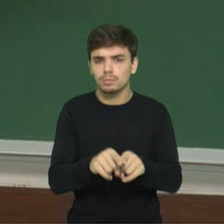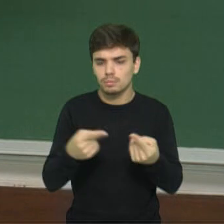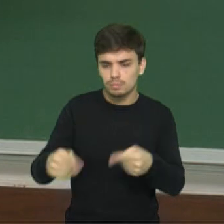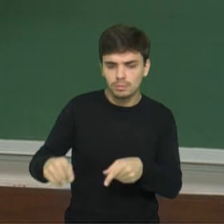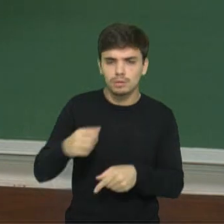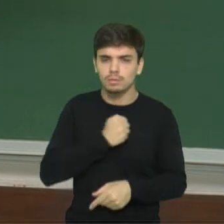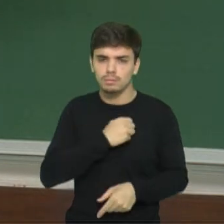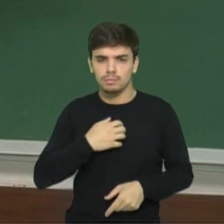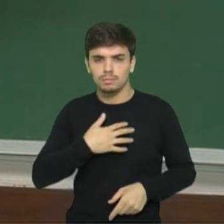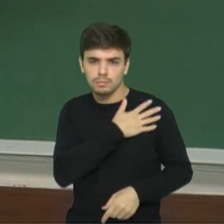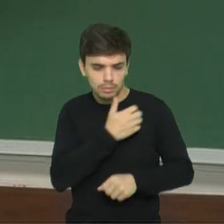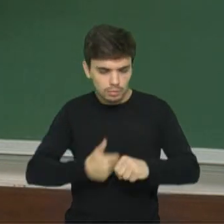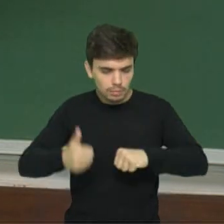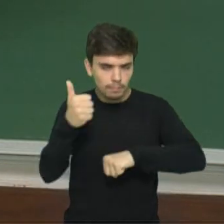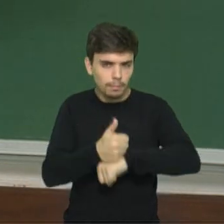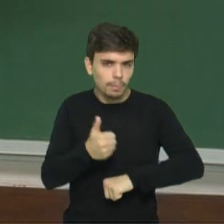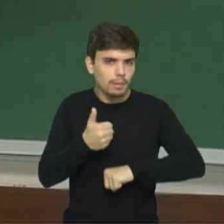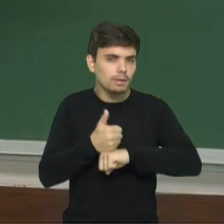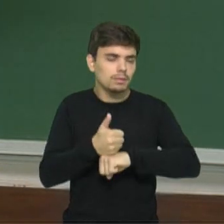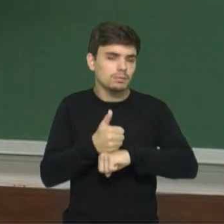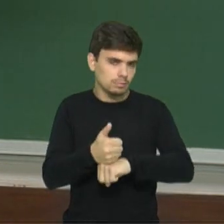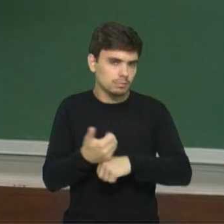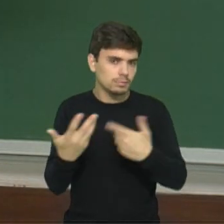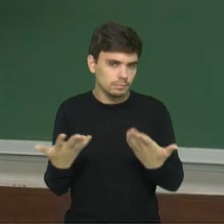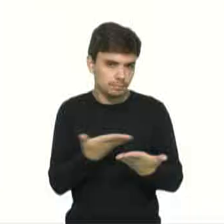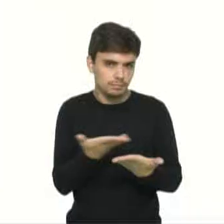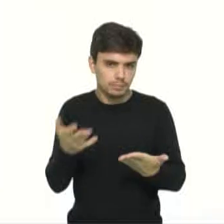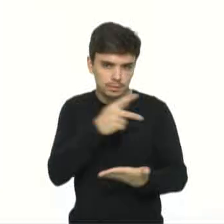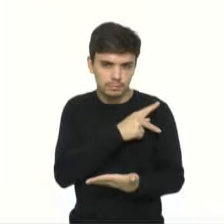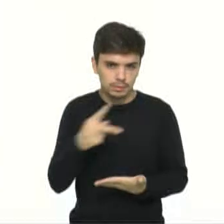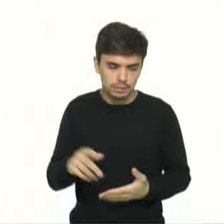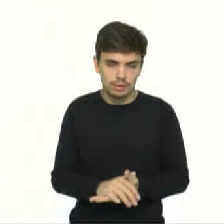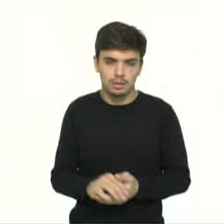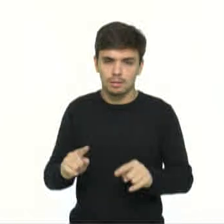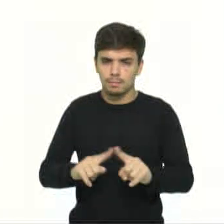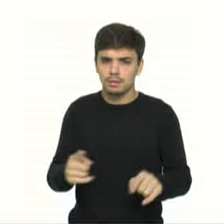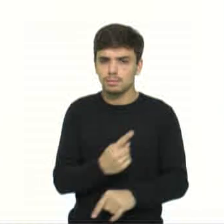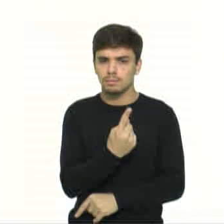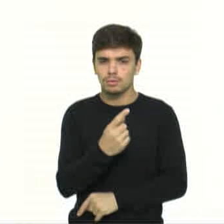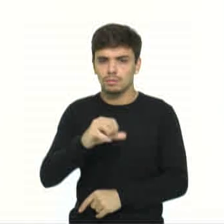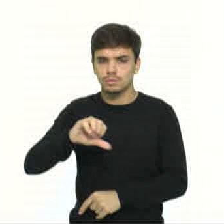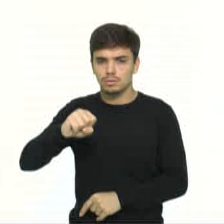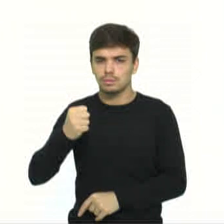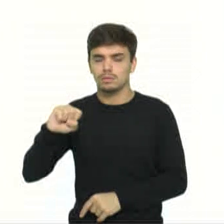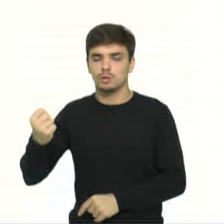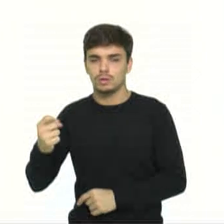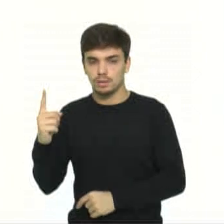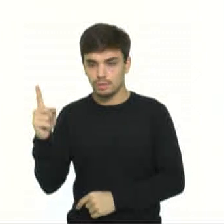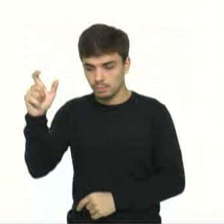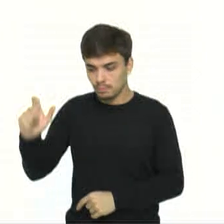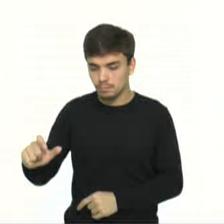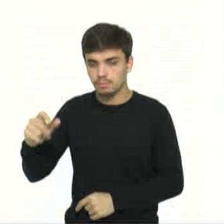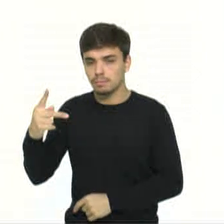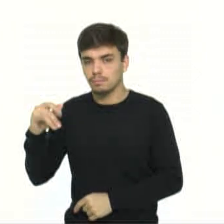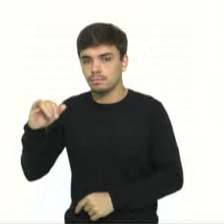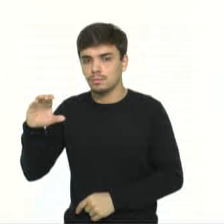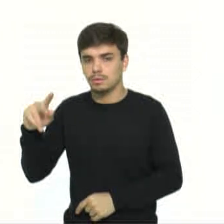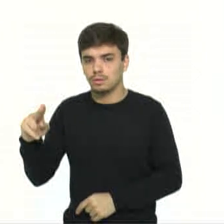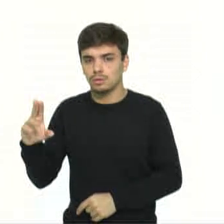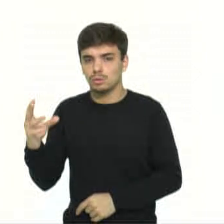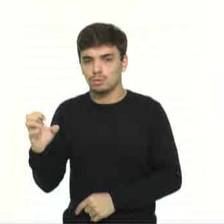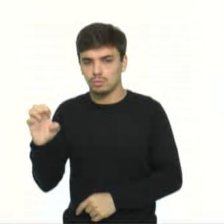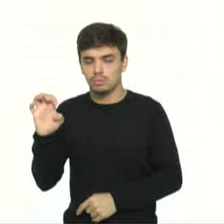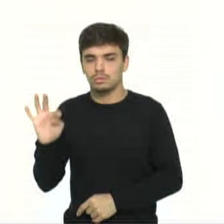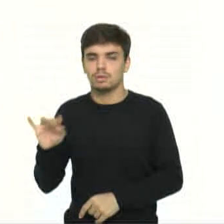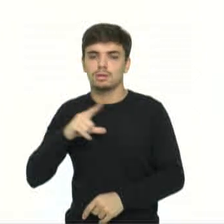que apoiava o presidente general Augusto Pinochet, né? Em 1988, Pinochet submete o seu mandato